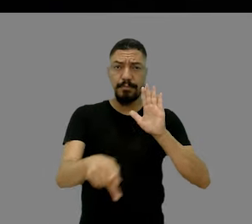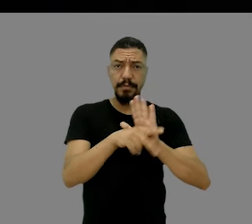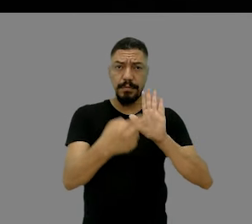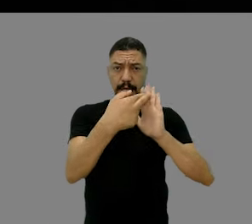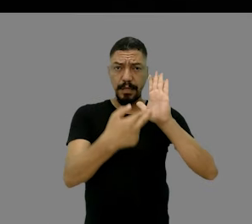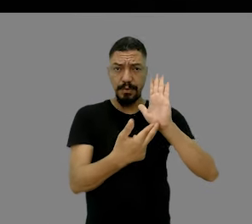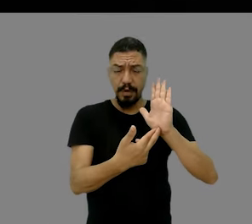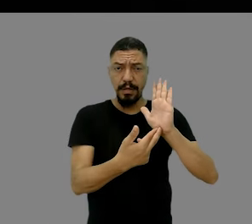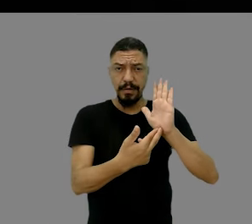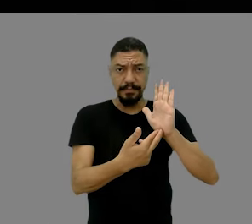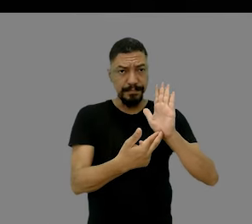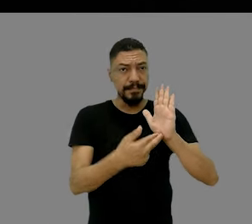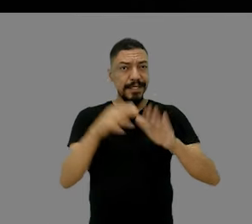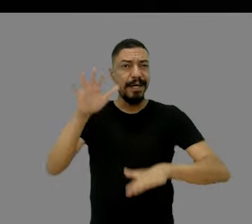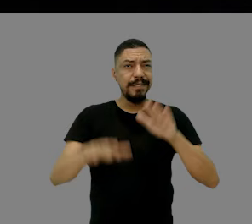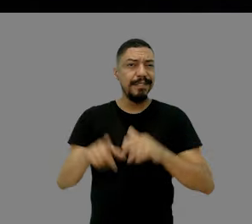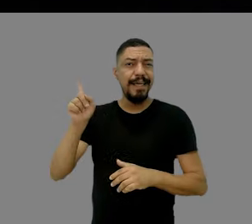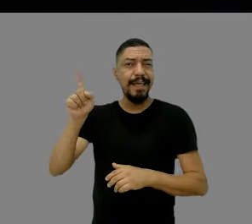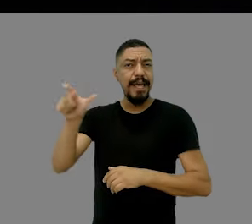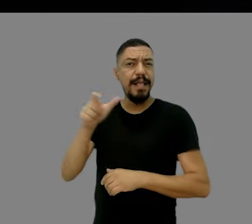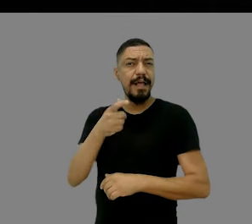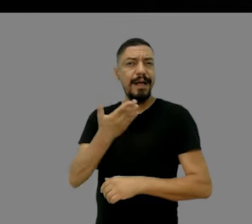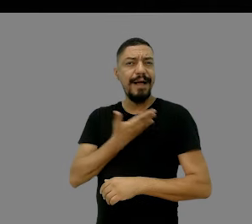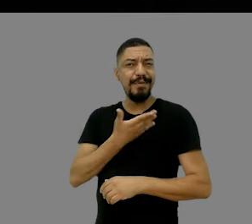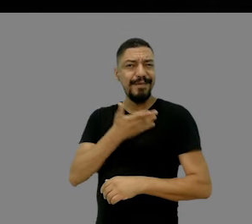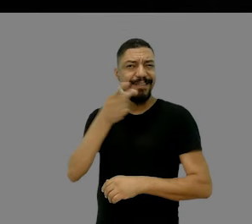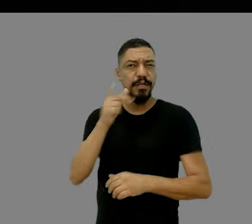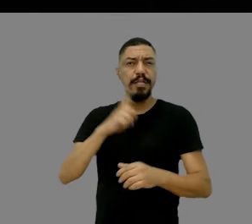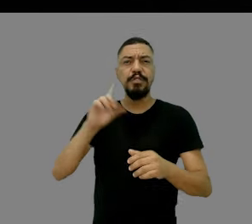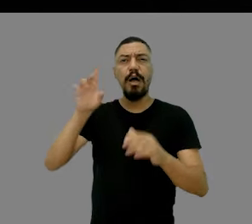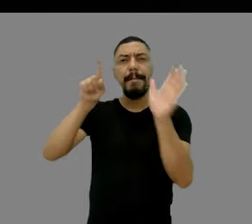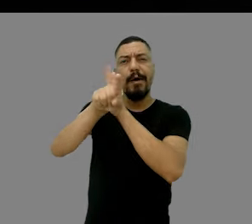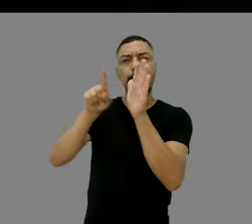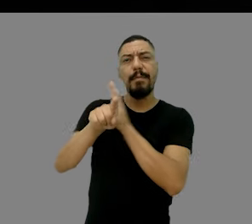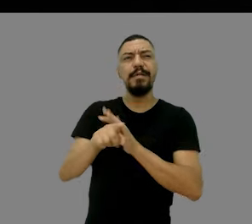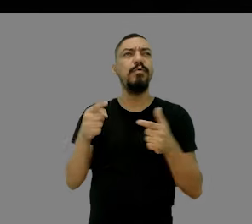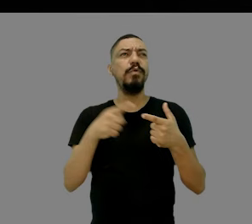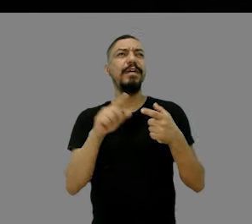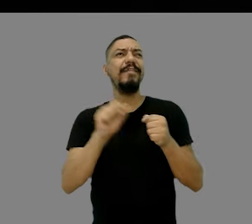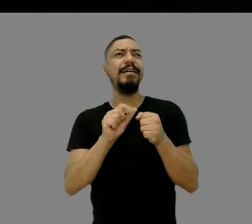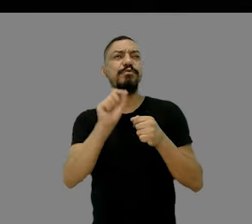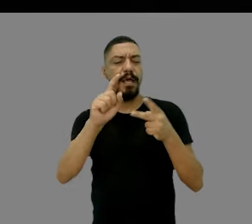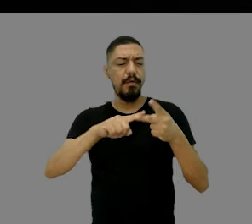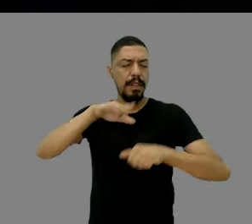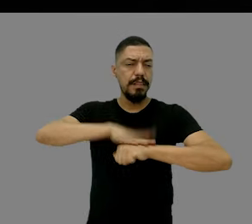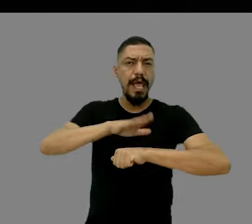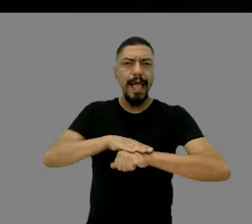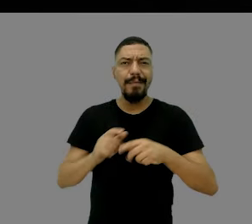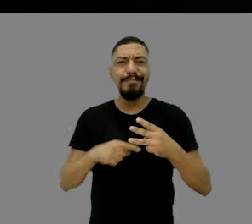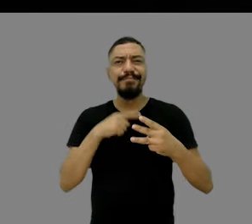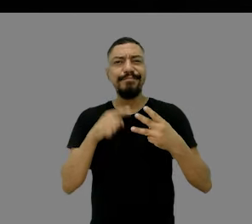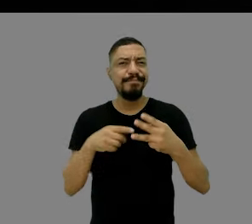perguntas. O que você fez, em quanto tempo? Né? O relatório das labs, né, das Aldir Blancs, foi super